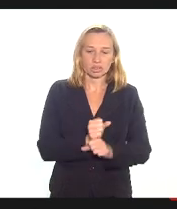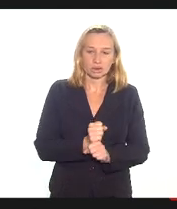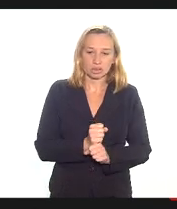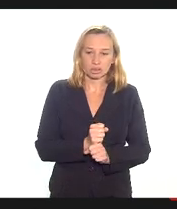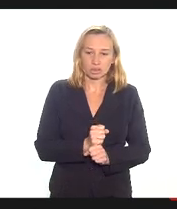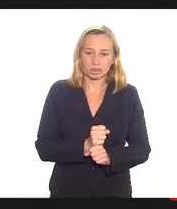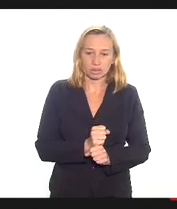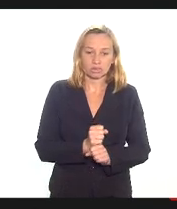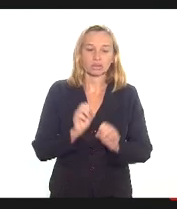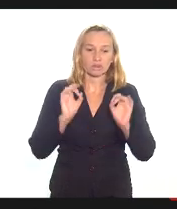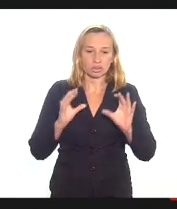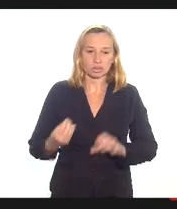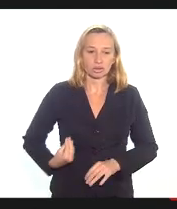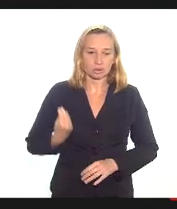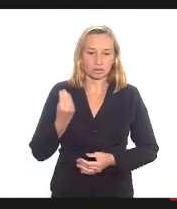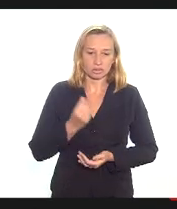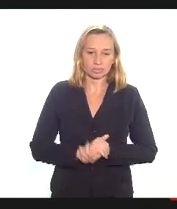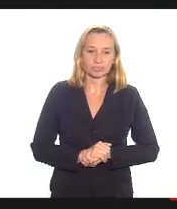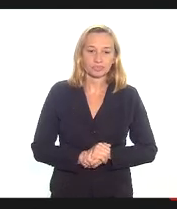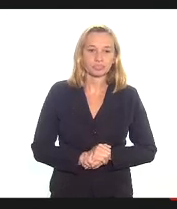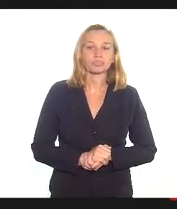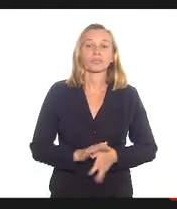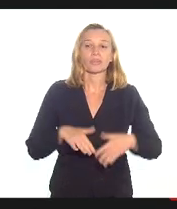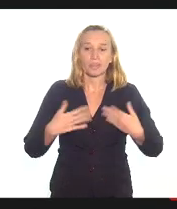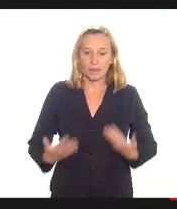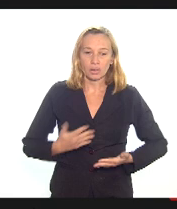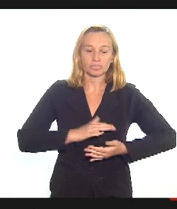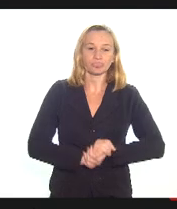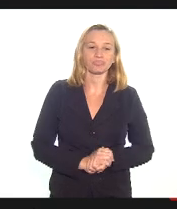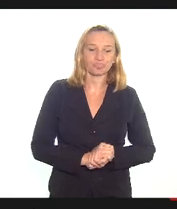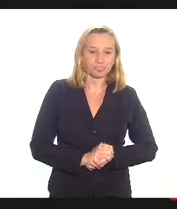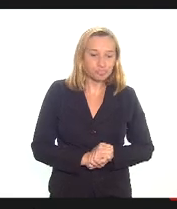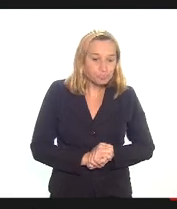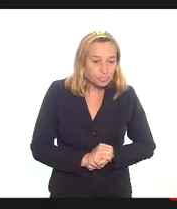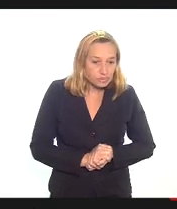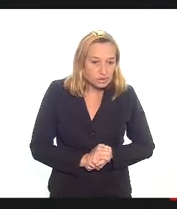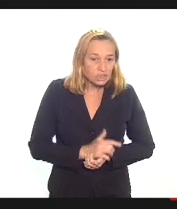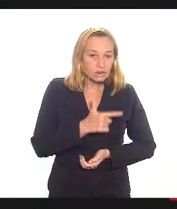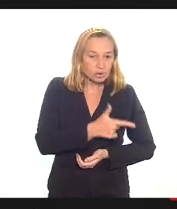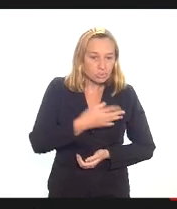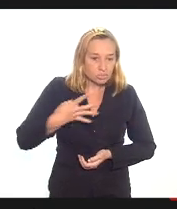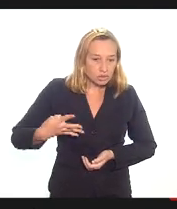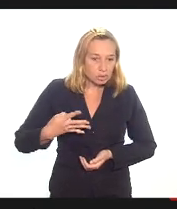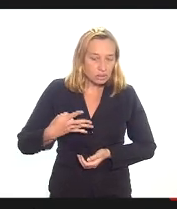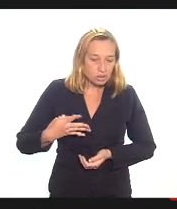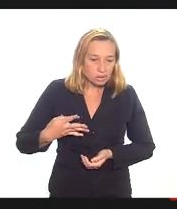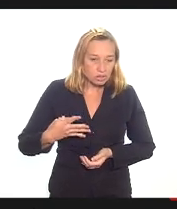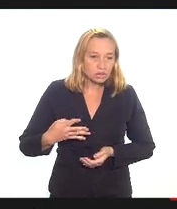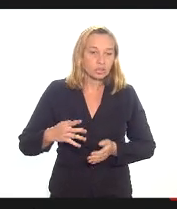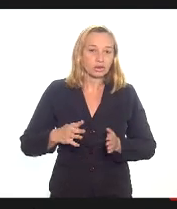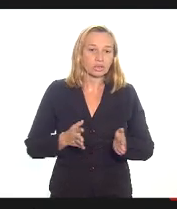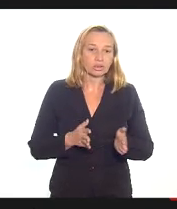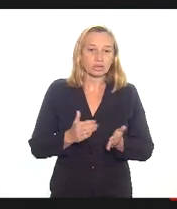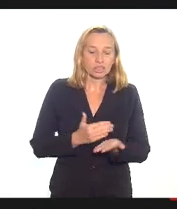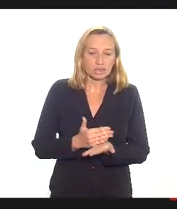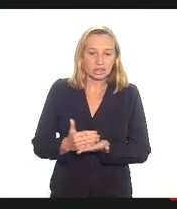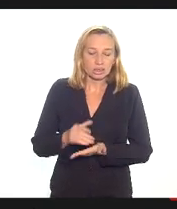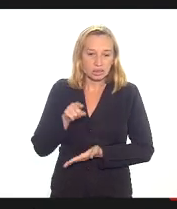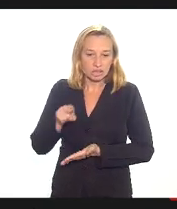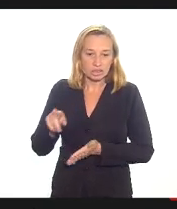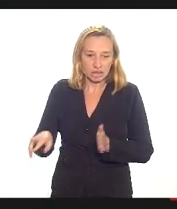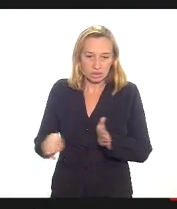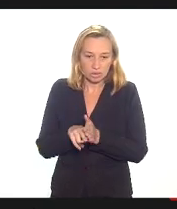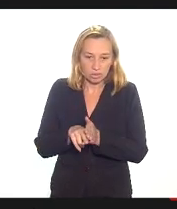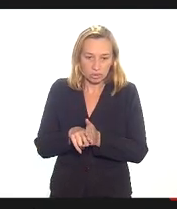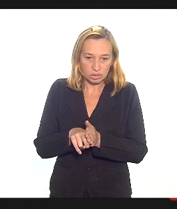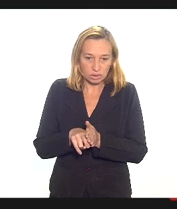da participação especial. Então, aqui, ele era até 2014 e, a partir dessa resolução 12 de 2014, ele